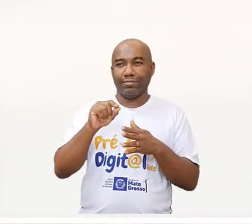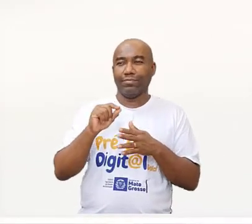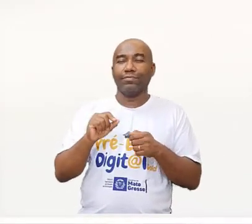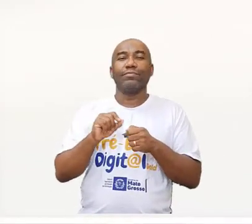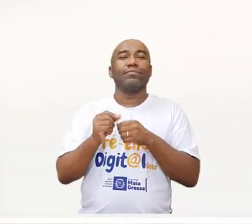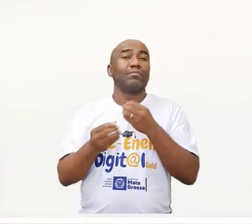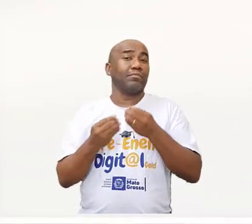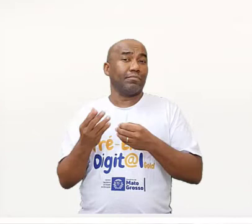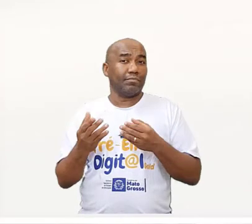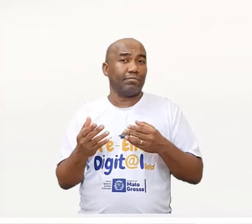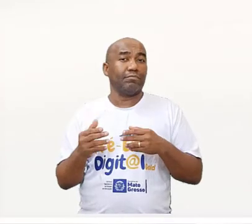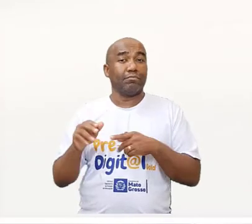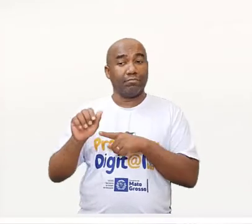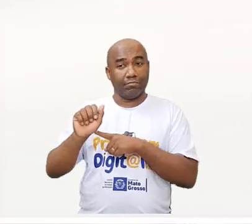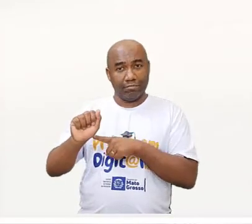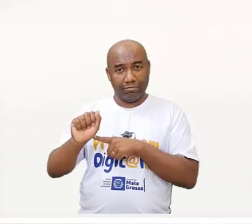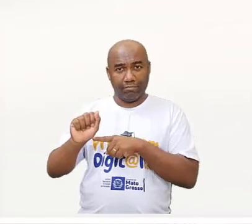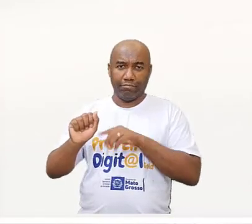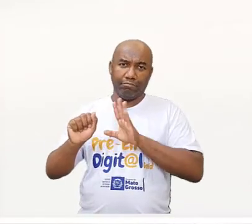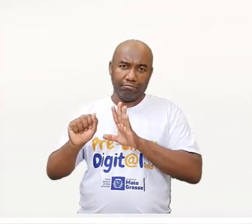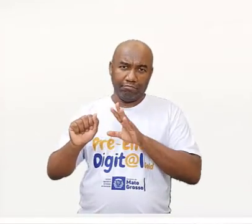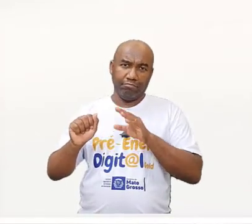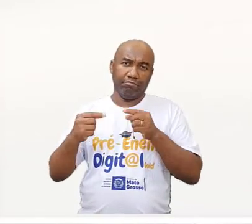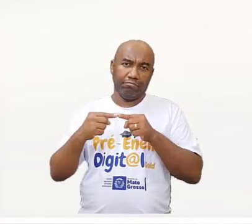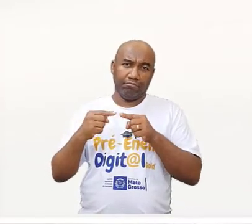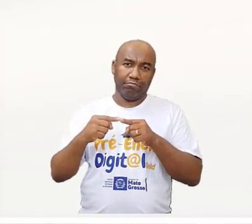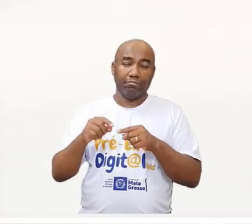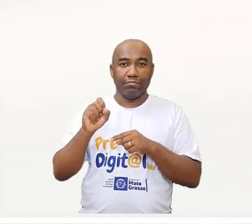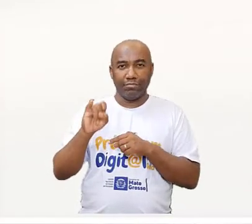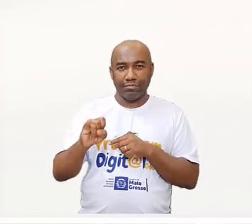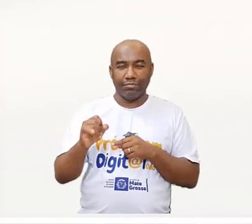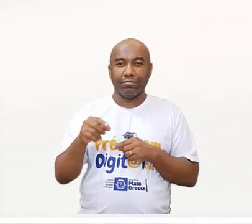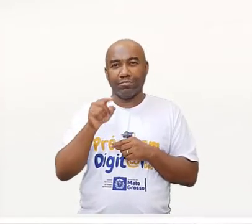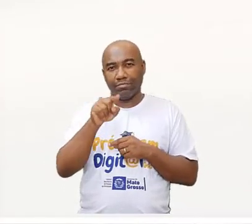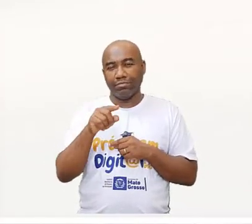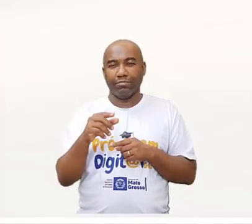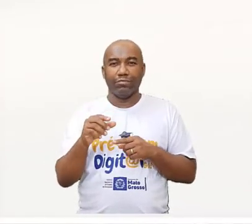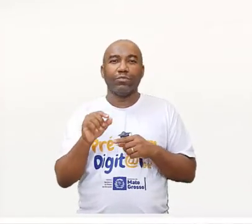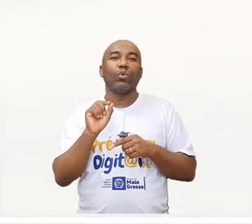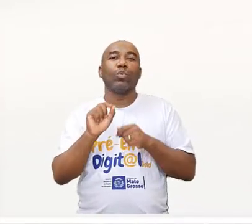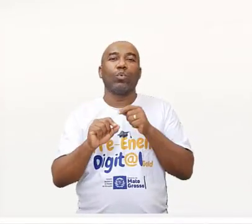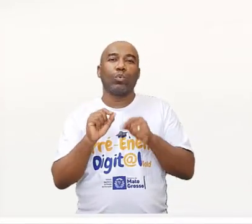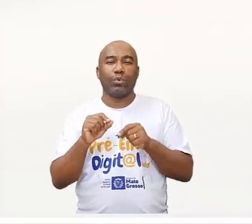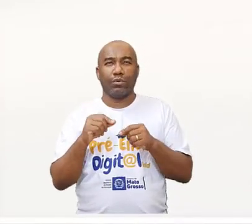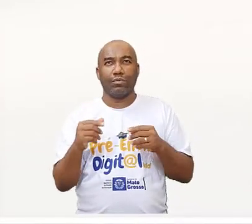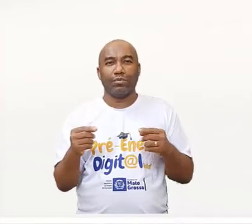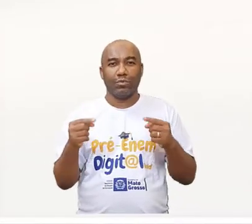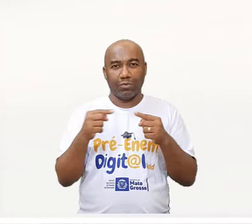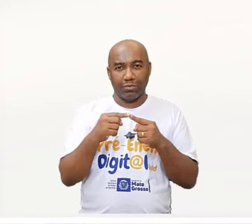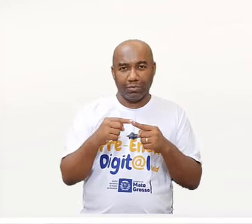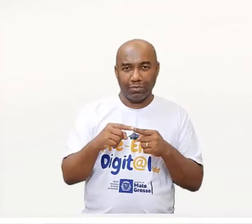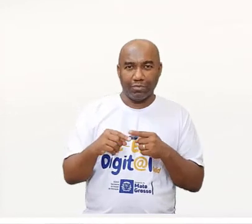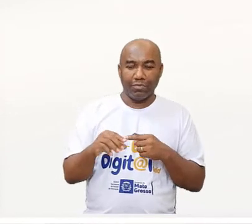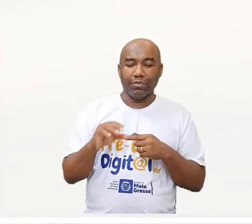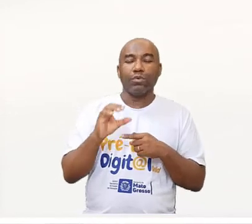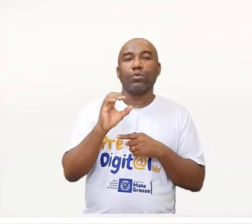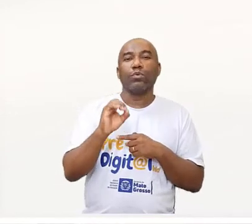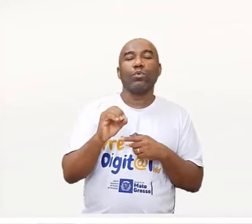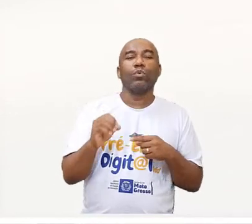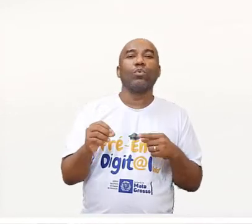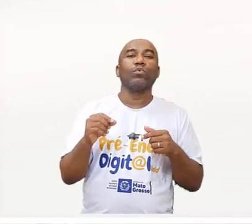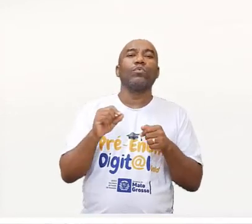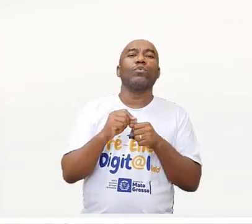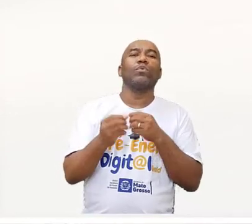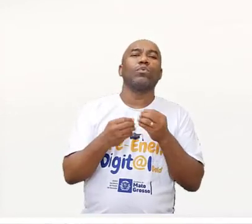determinante, fica no feminino. Se você for usar a expressão, ou se você vir em alguma atividade,